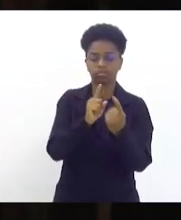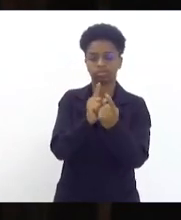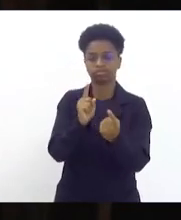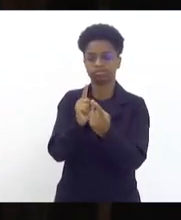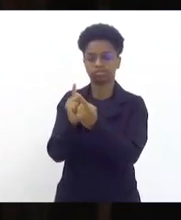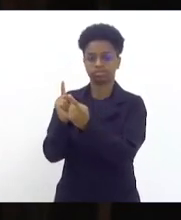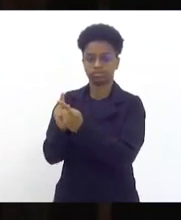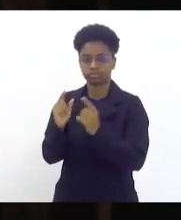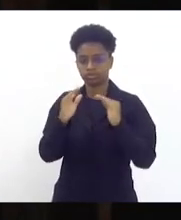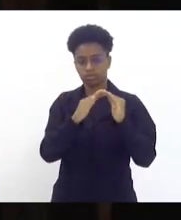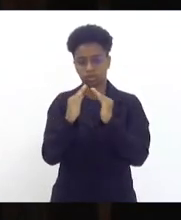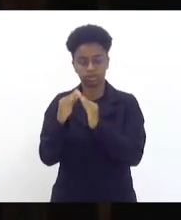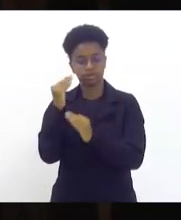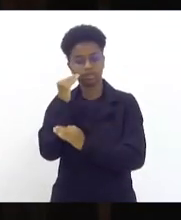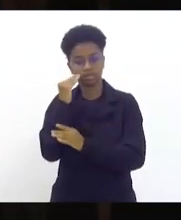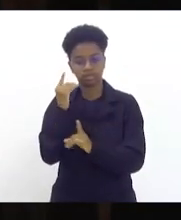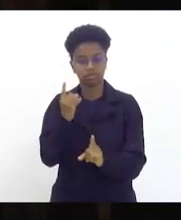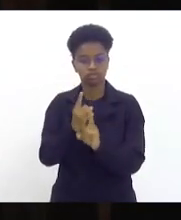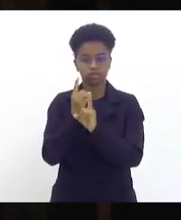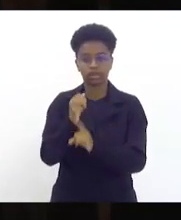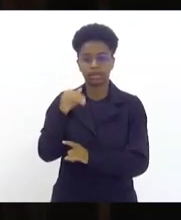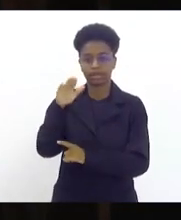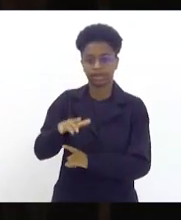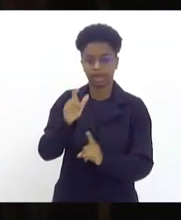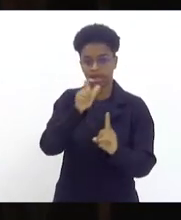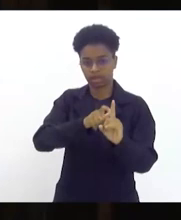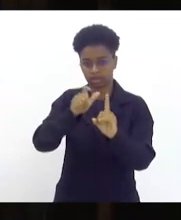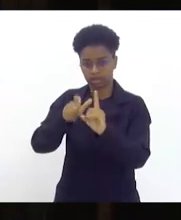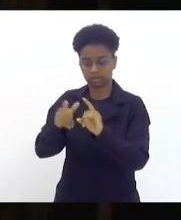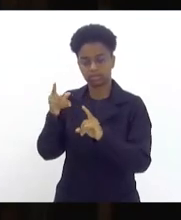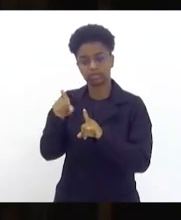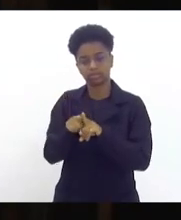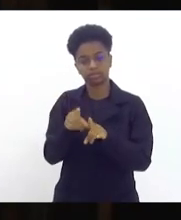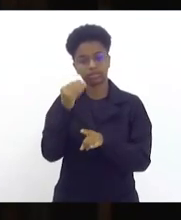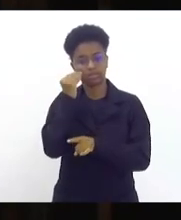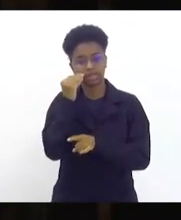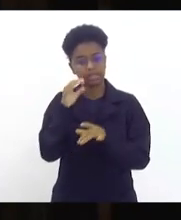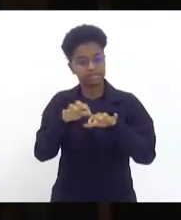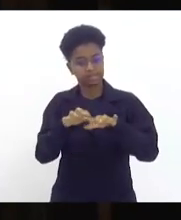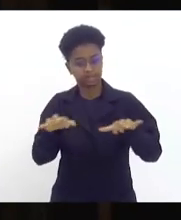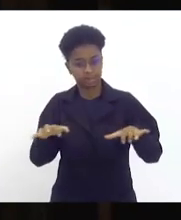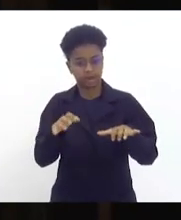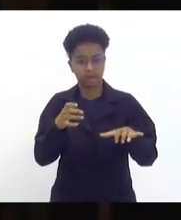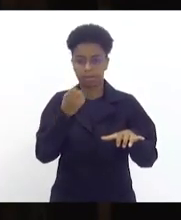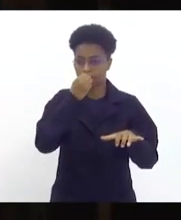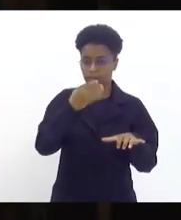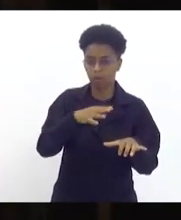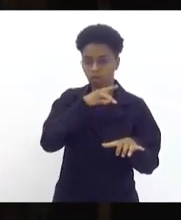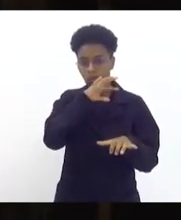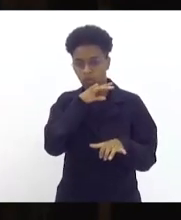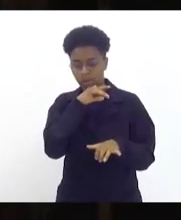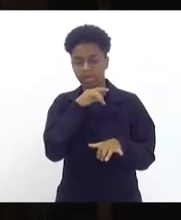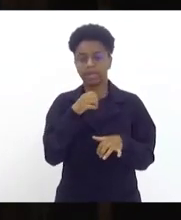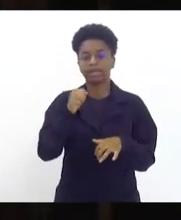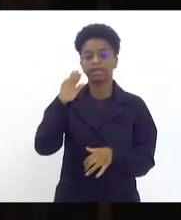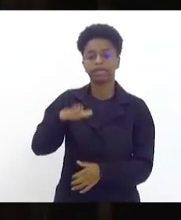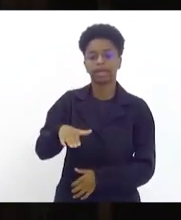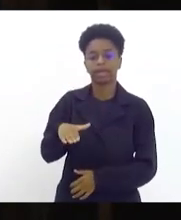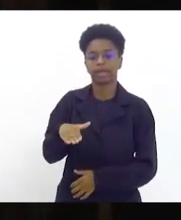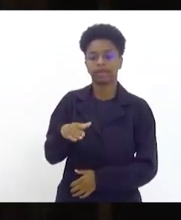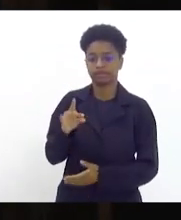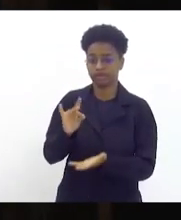para poder identificar os para saber quem são para poder separar o joio do trigo quem está numa situação de